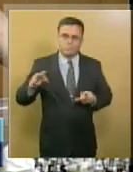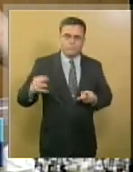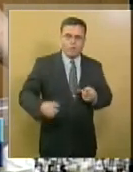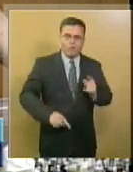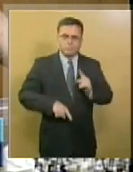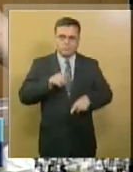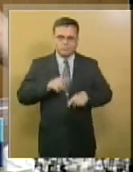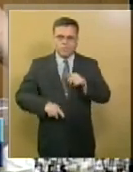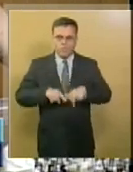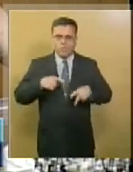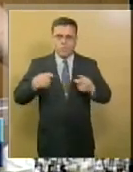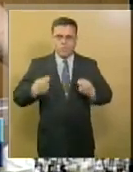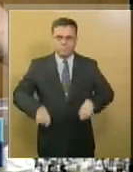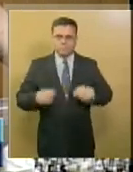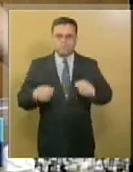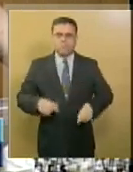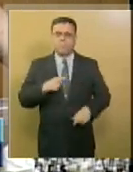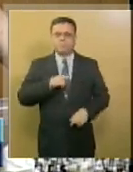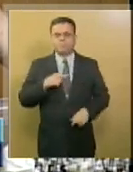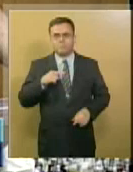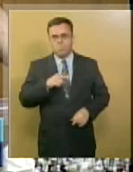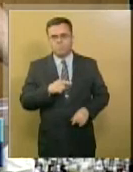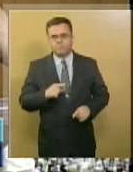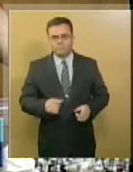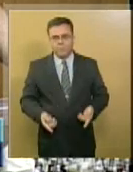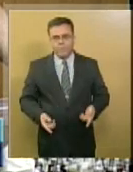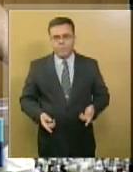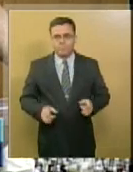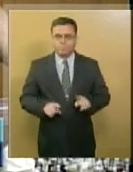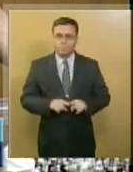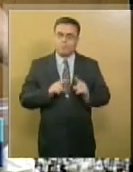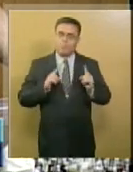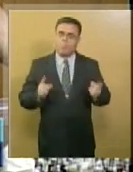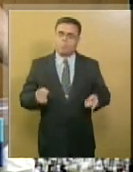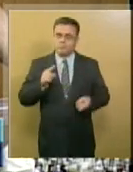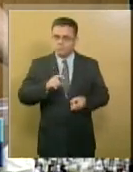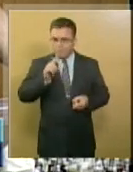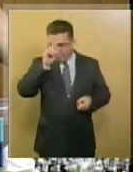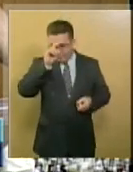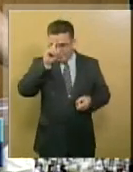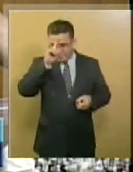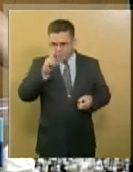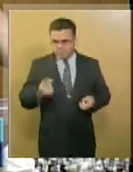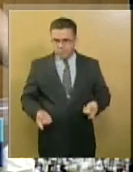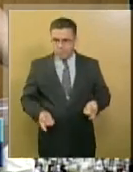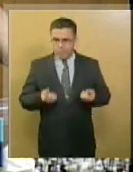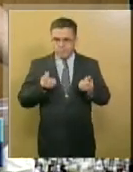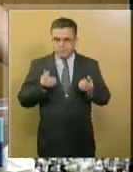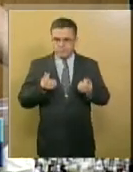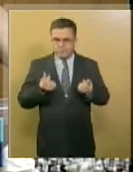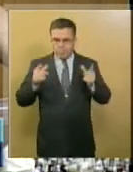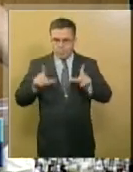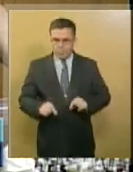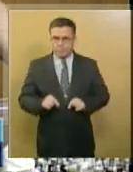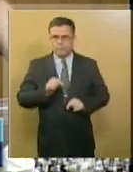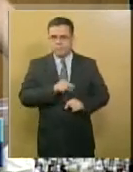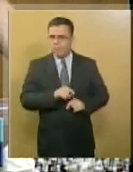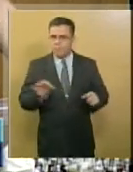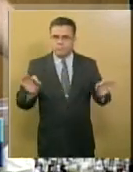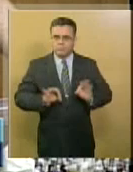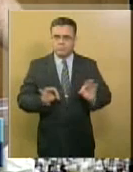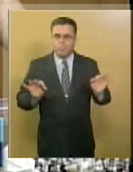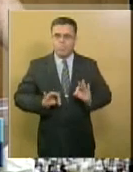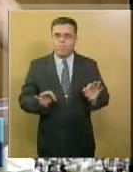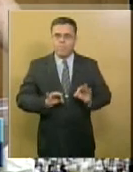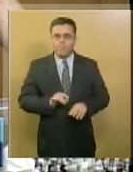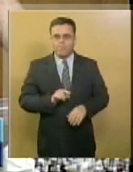que um hospital precisa ter, senhores. Só que, senhores, esse hospital não custou um centavo aos cofres públicos porque